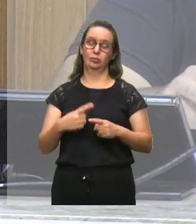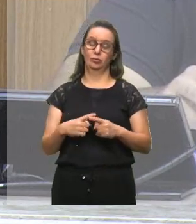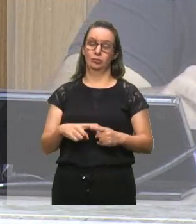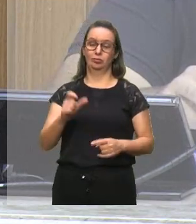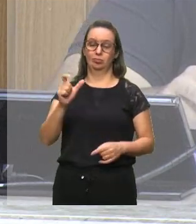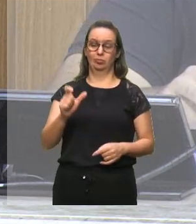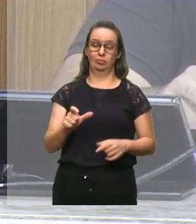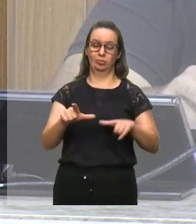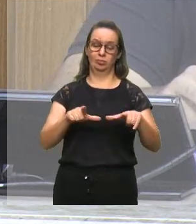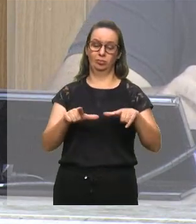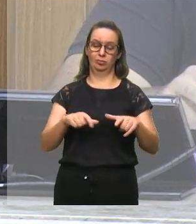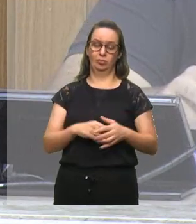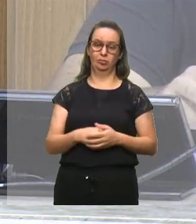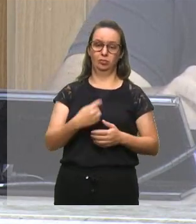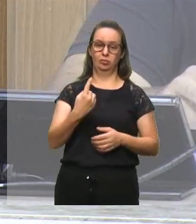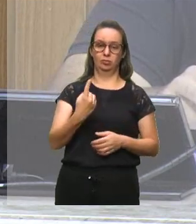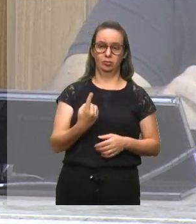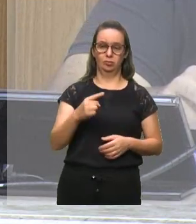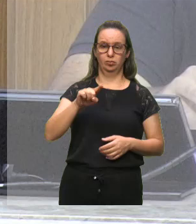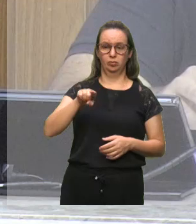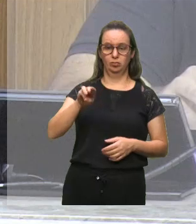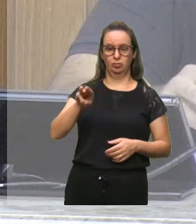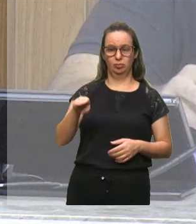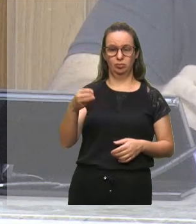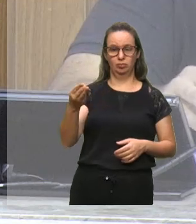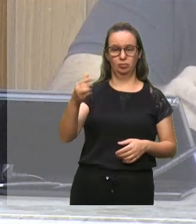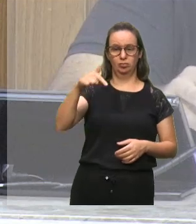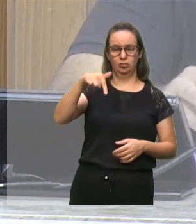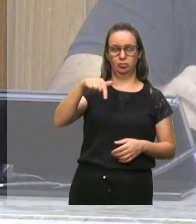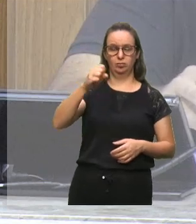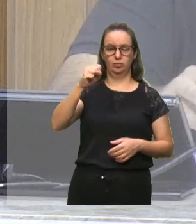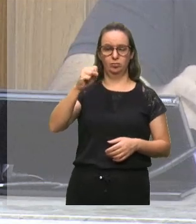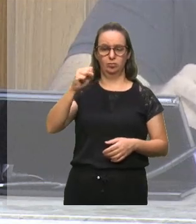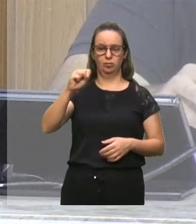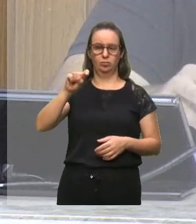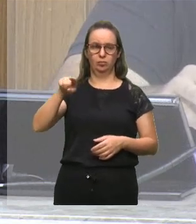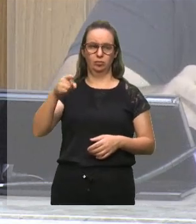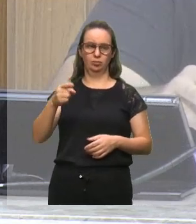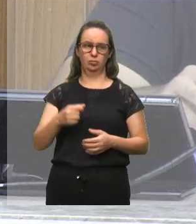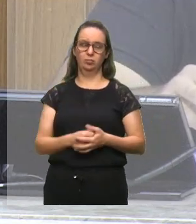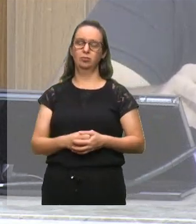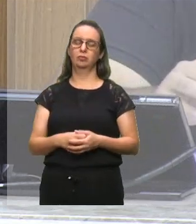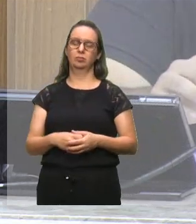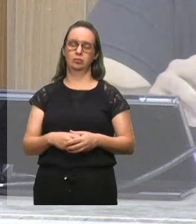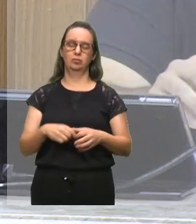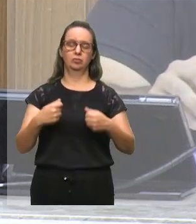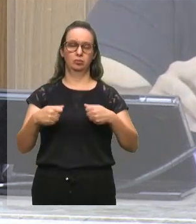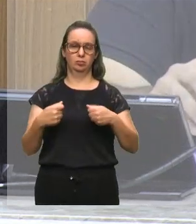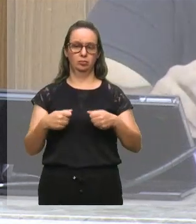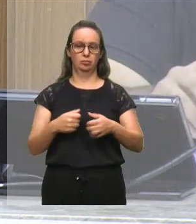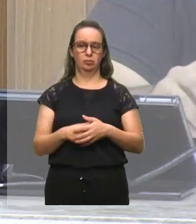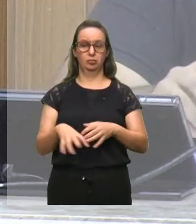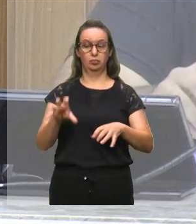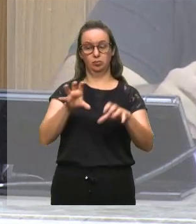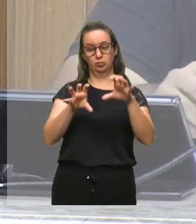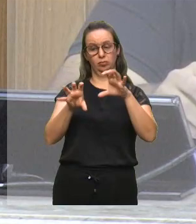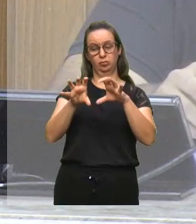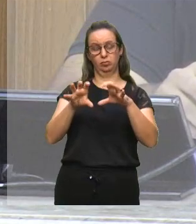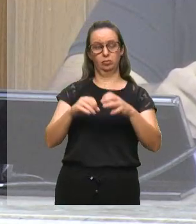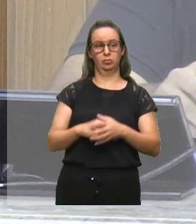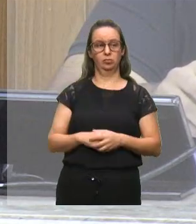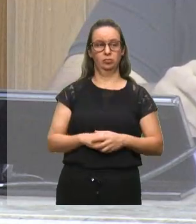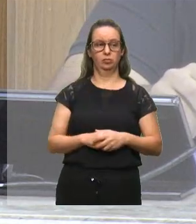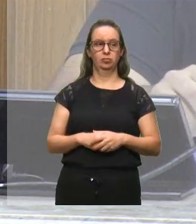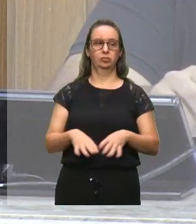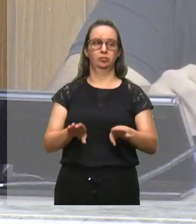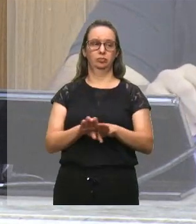R$781.600. Também é uma coisa que precisa se reestruturar dentro da próxima administração. Quanto o pastor Edinho